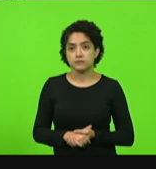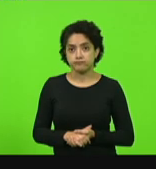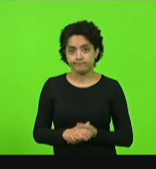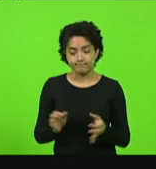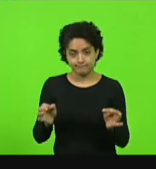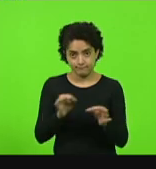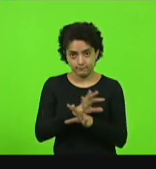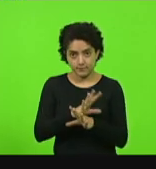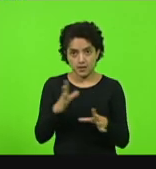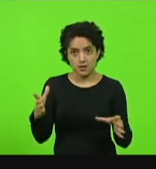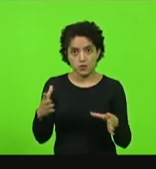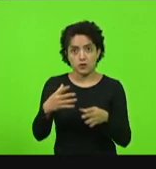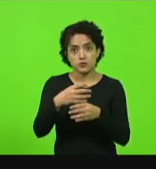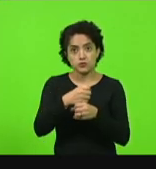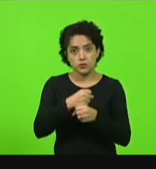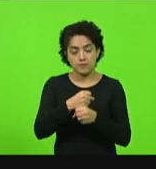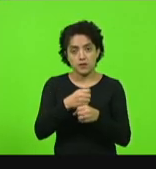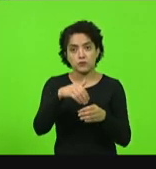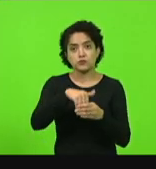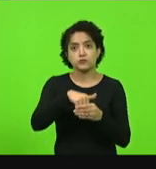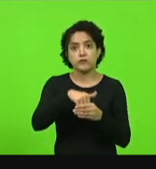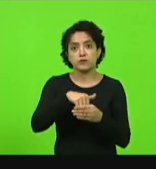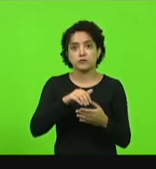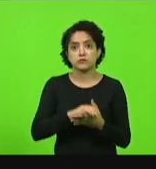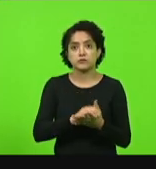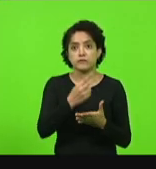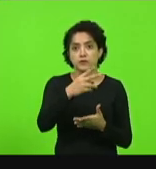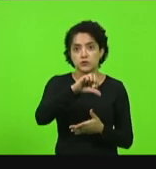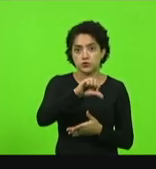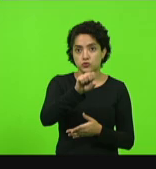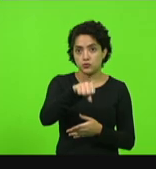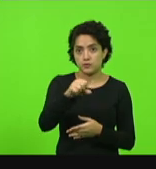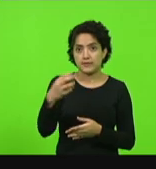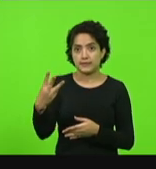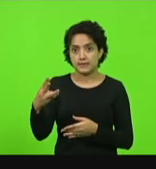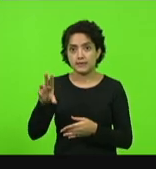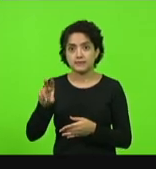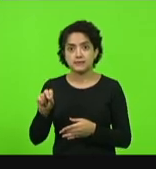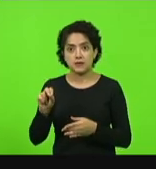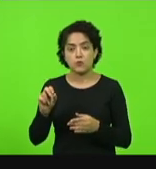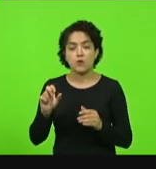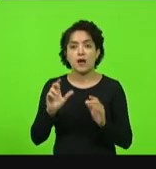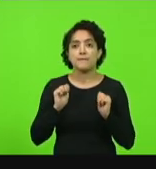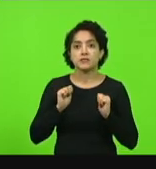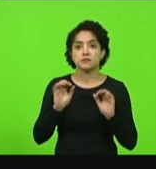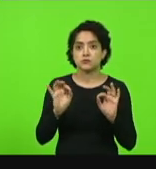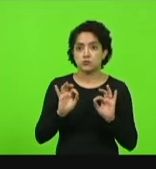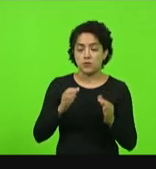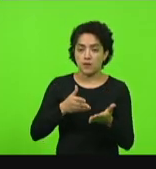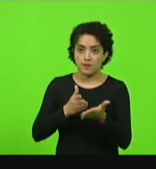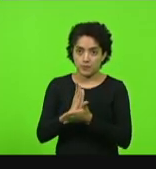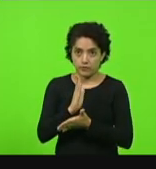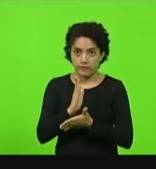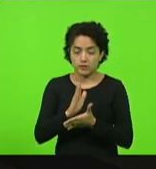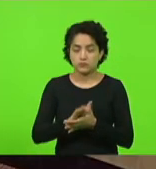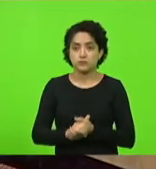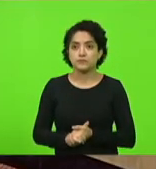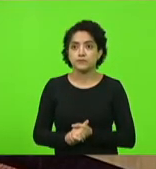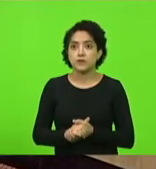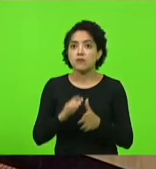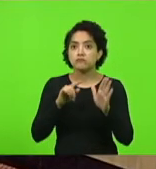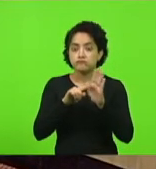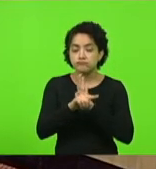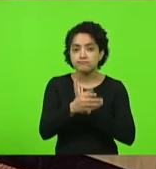Encerrada a votação, colho o resultado. 29 votos sim, 3 votos não, deu uma abstenção, aprovado em primeiro turno. Consulto,